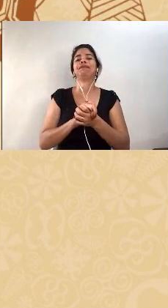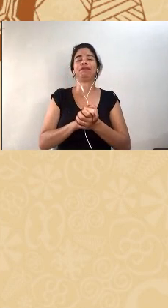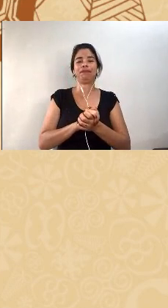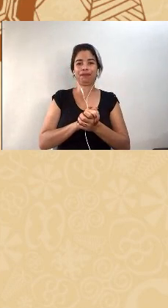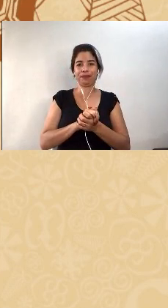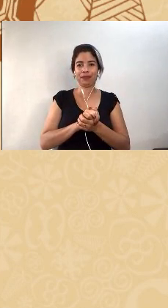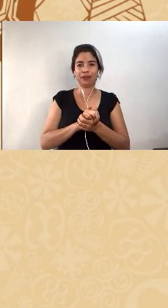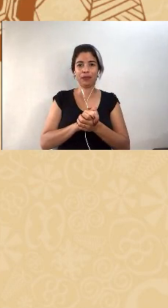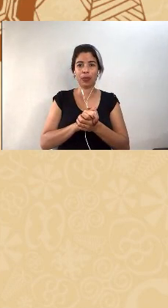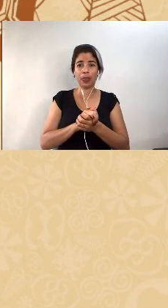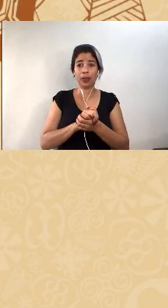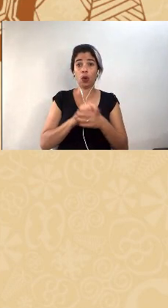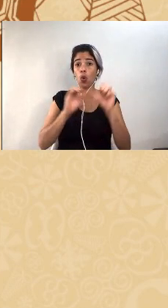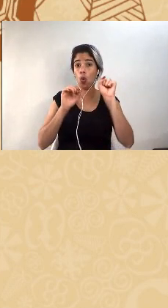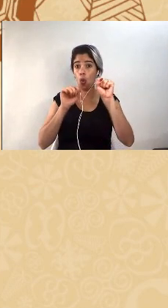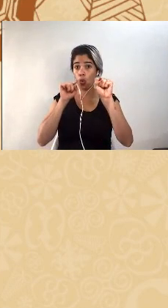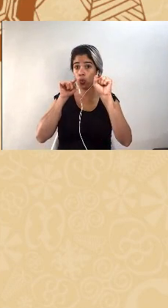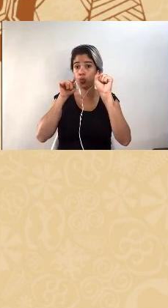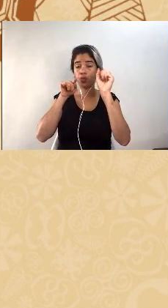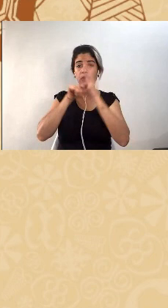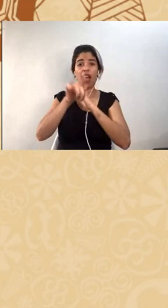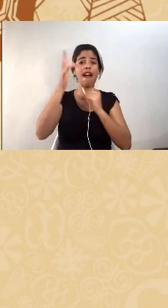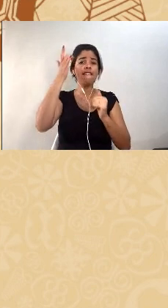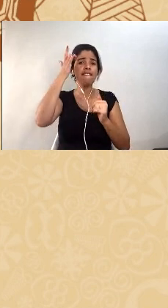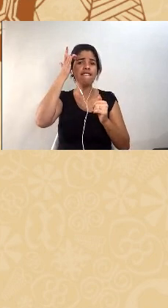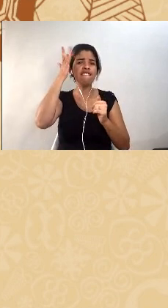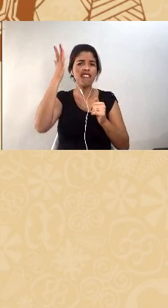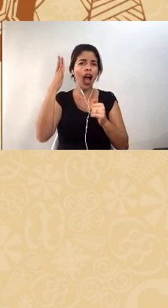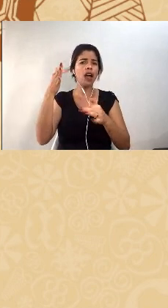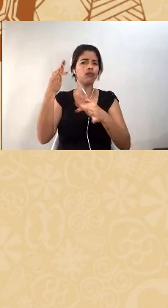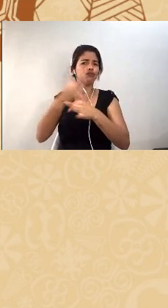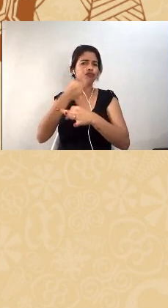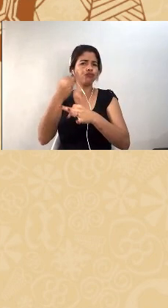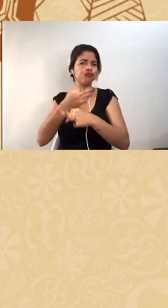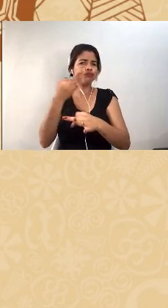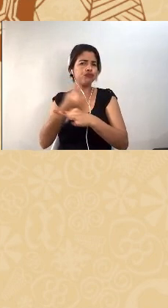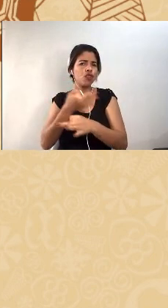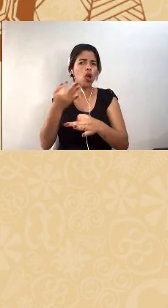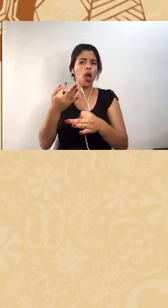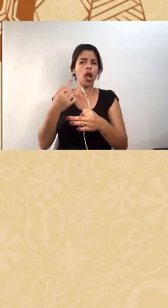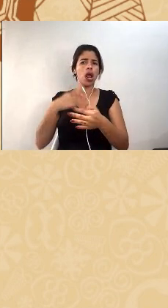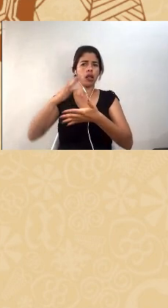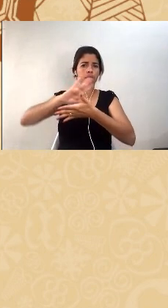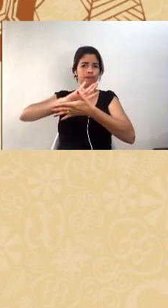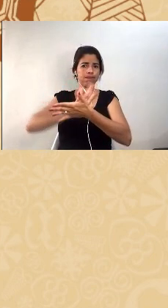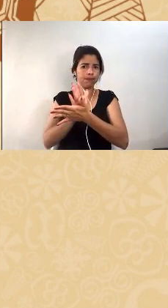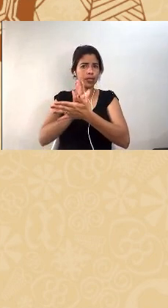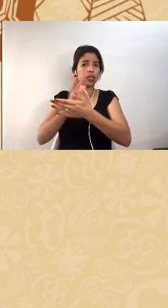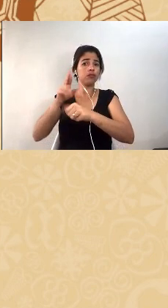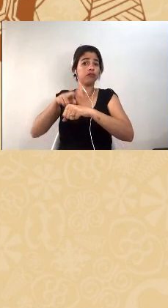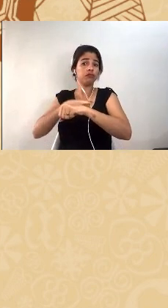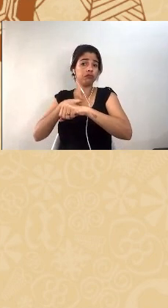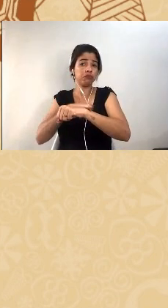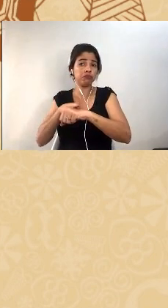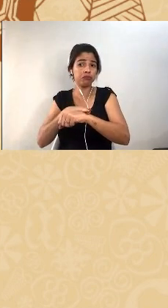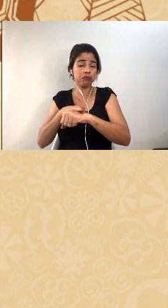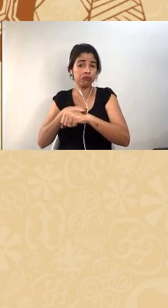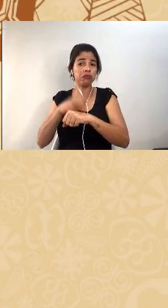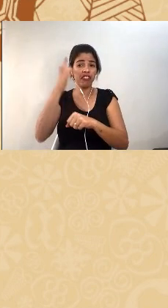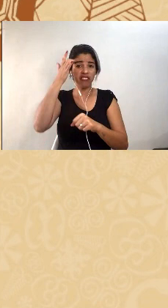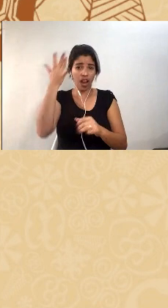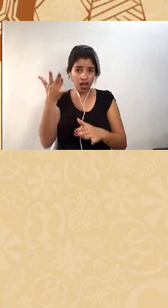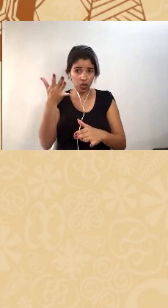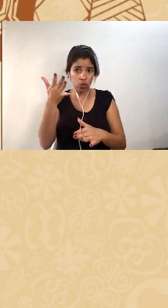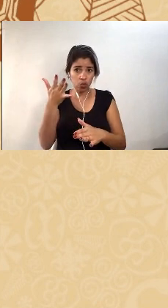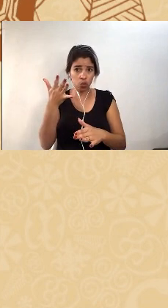É fácil enfrentamento do racismo em minhas práticas cotidianas? Se sim, como, né?